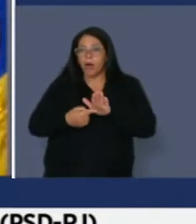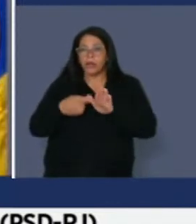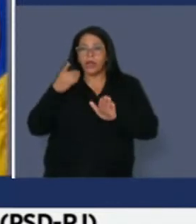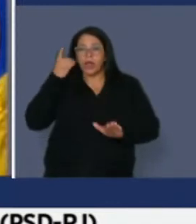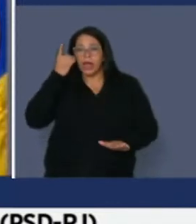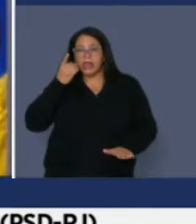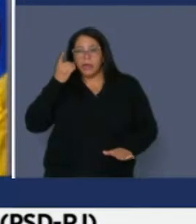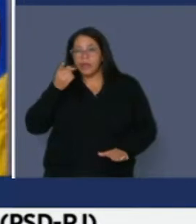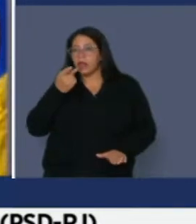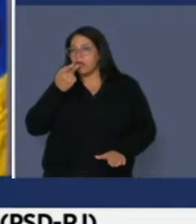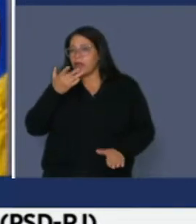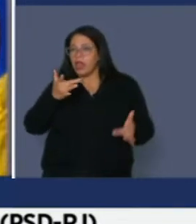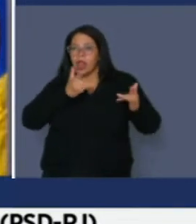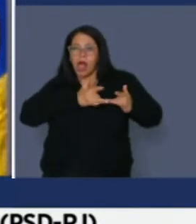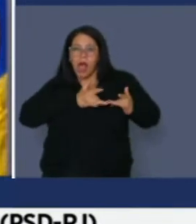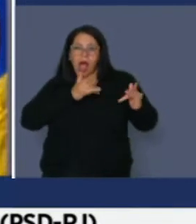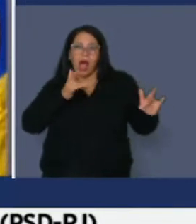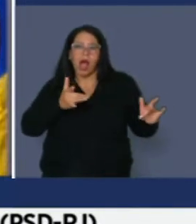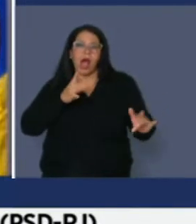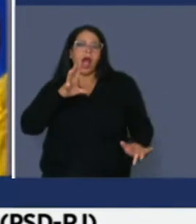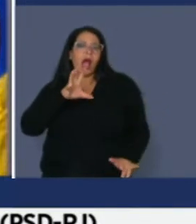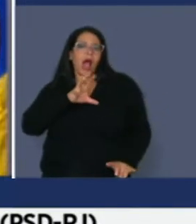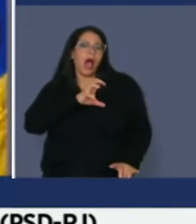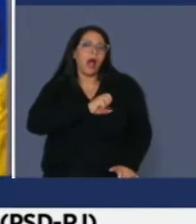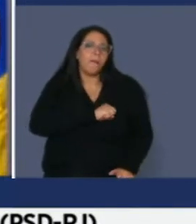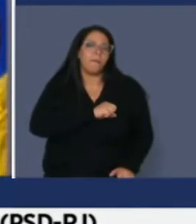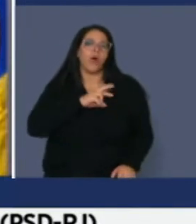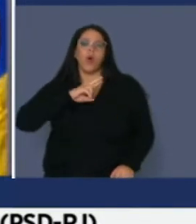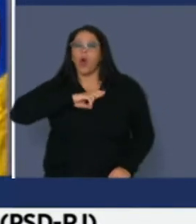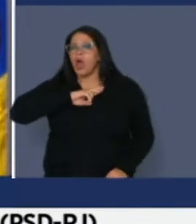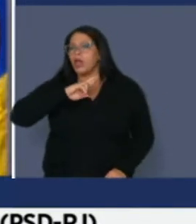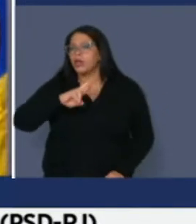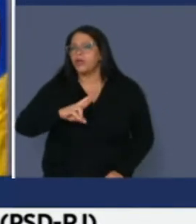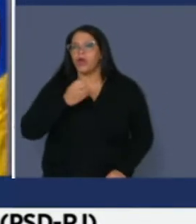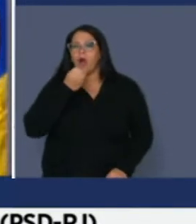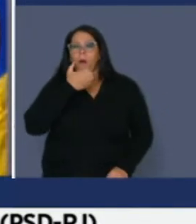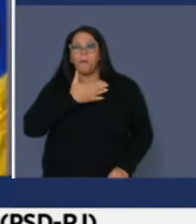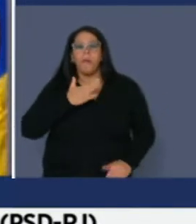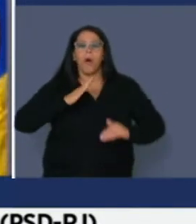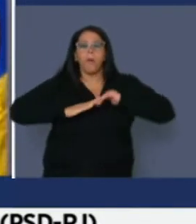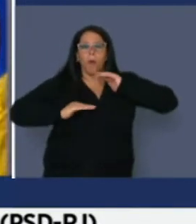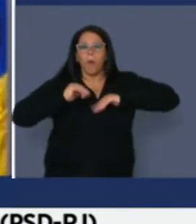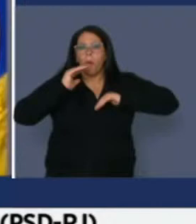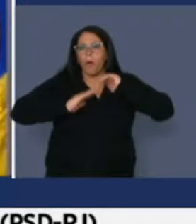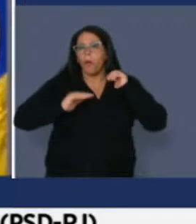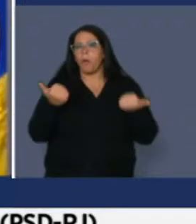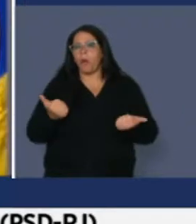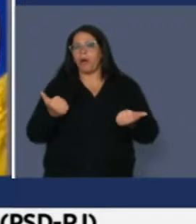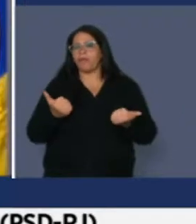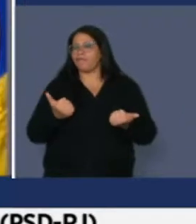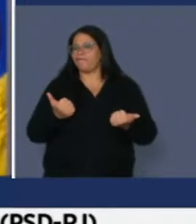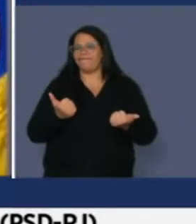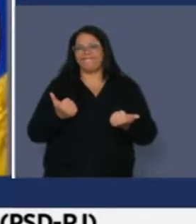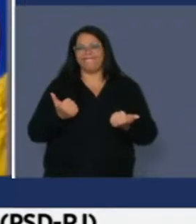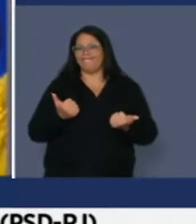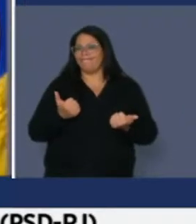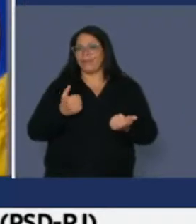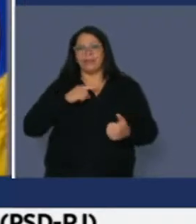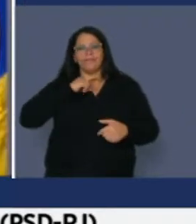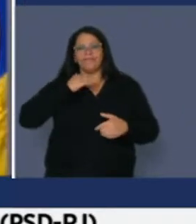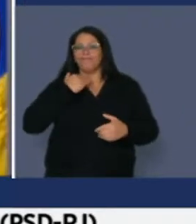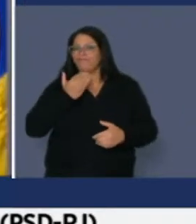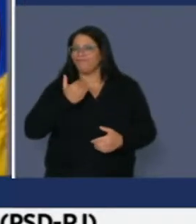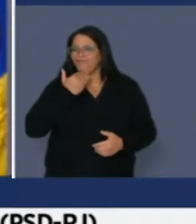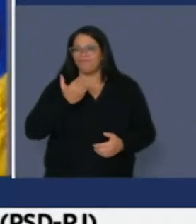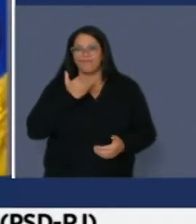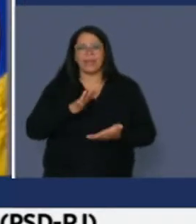pessoa generosa, afetuosa, religiosa, altruísta, foi descortinada para dar lugar